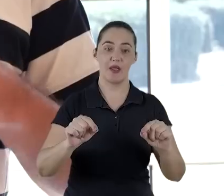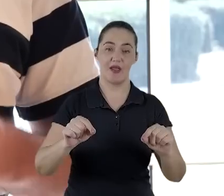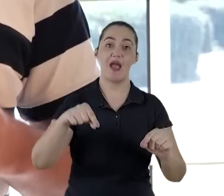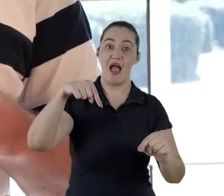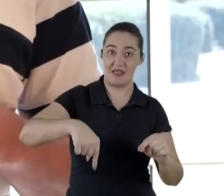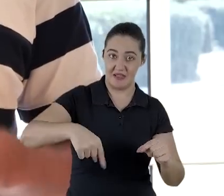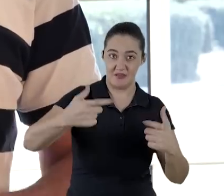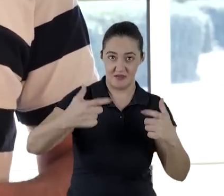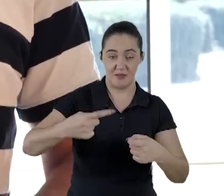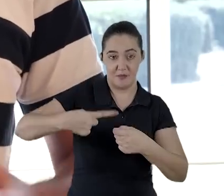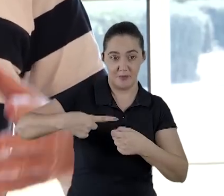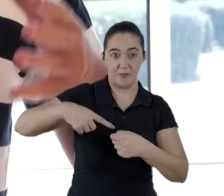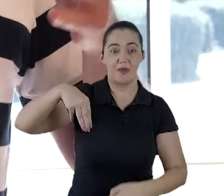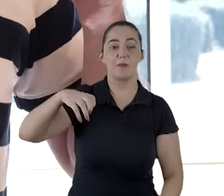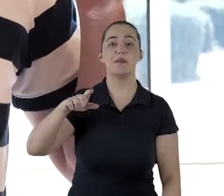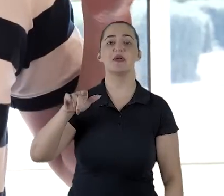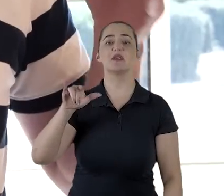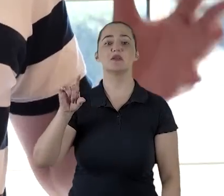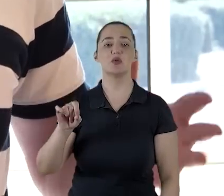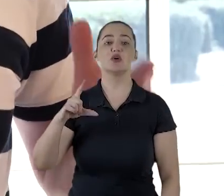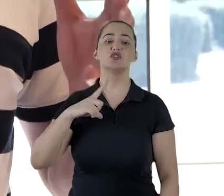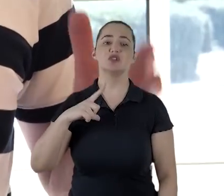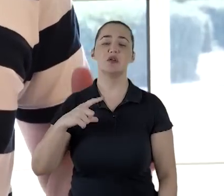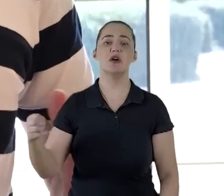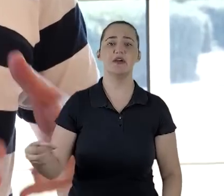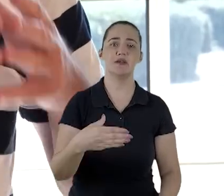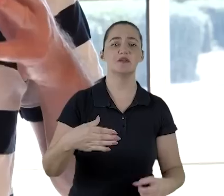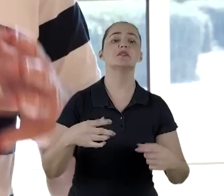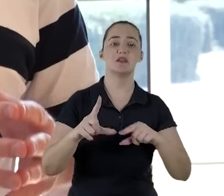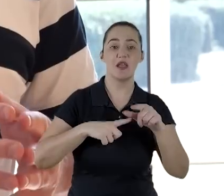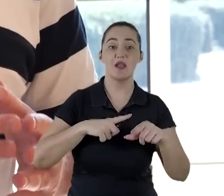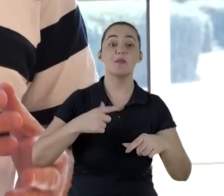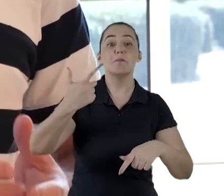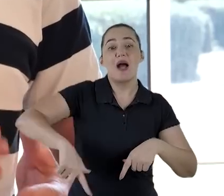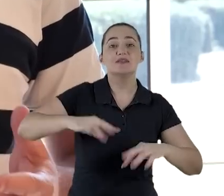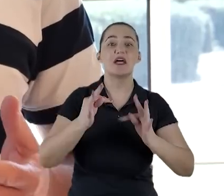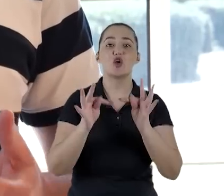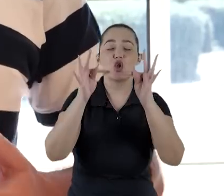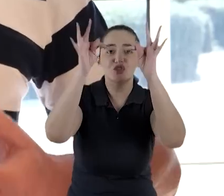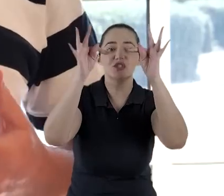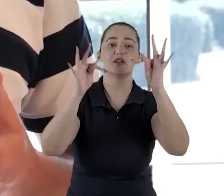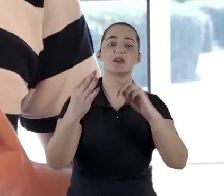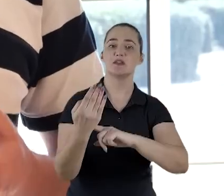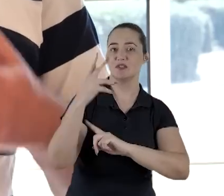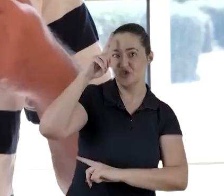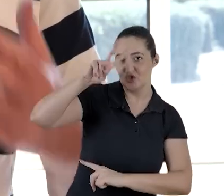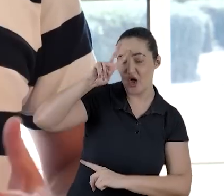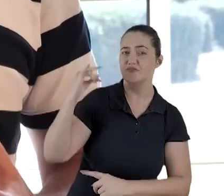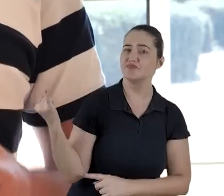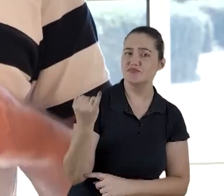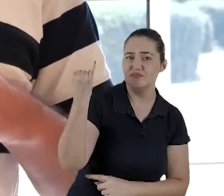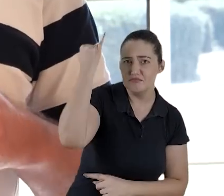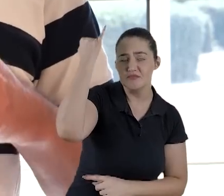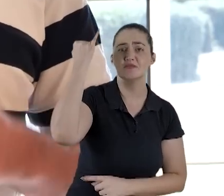o Parque Nacional de Meguido fizeram uma coisa recente, nova, com tecnologia, que conta a história